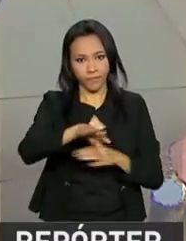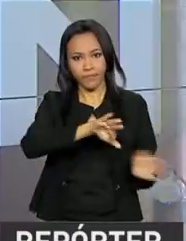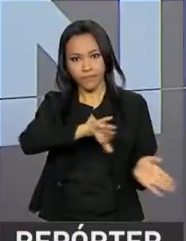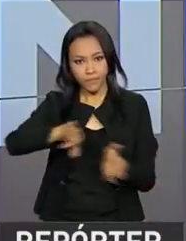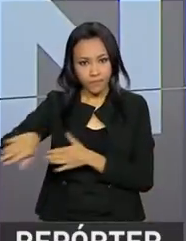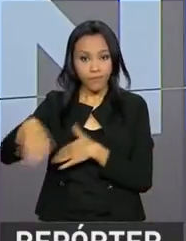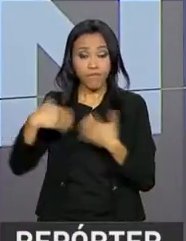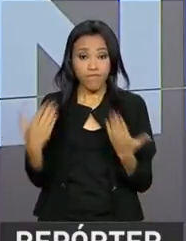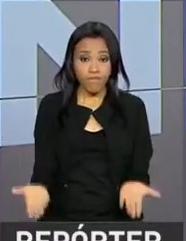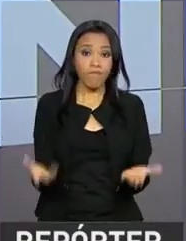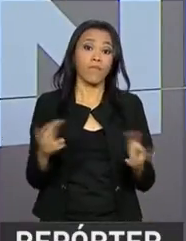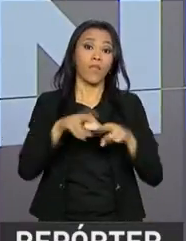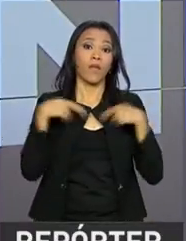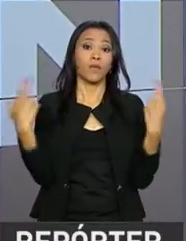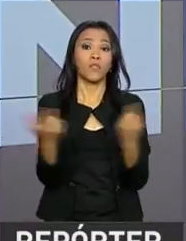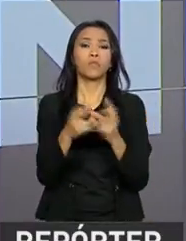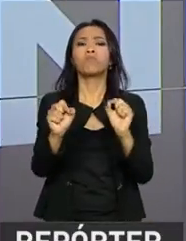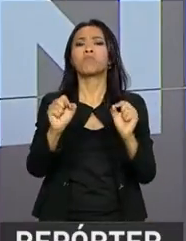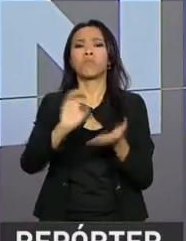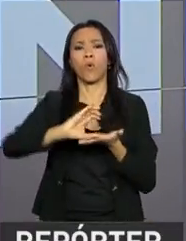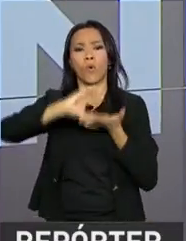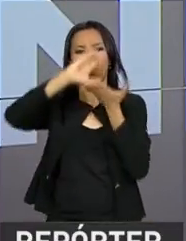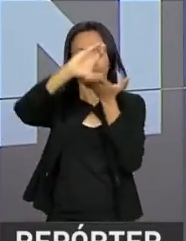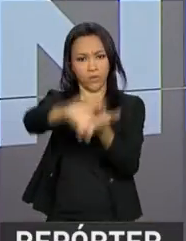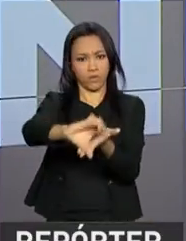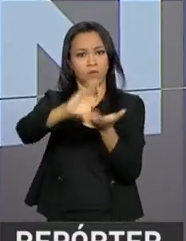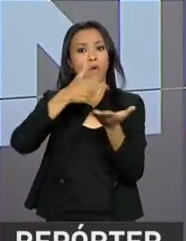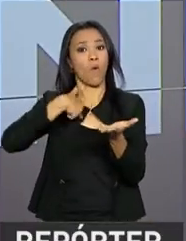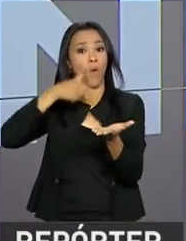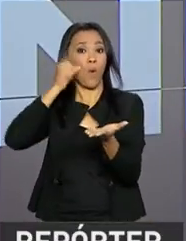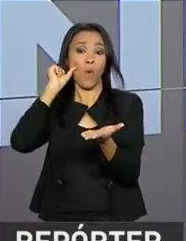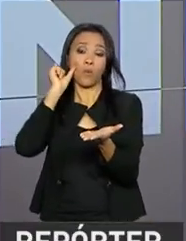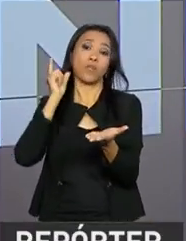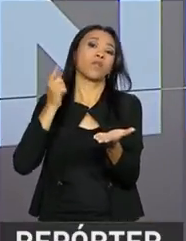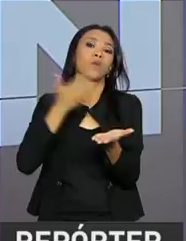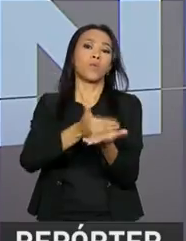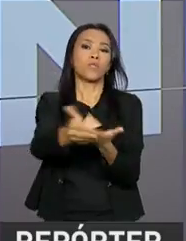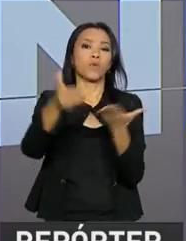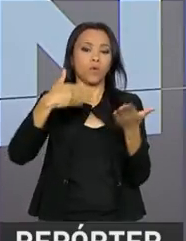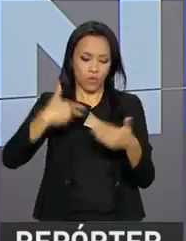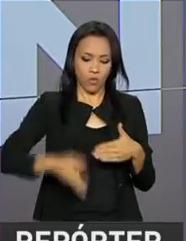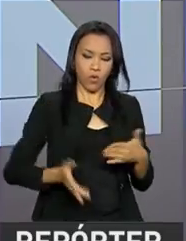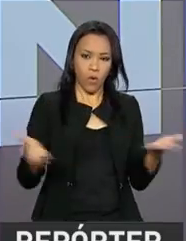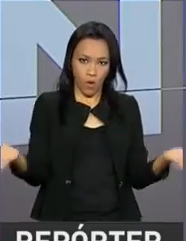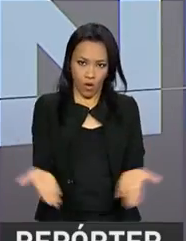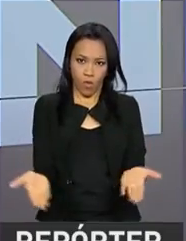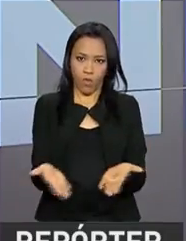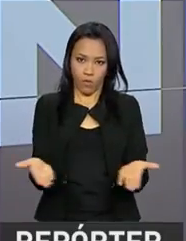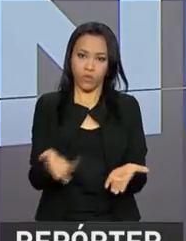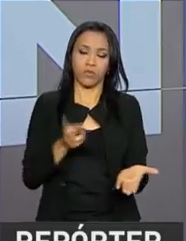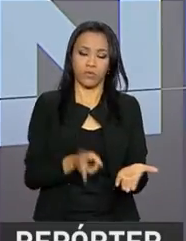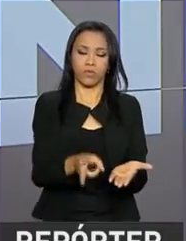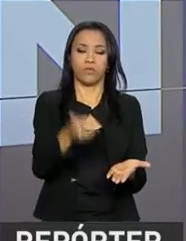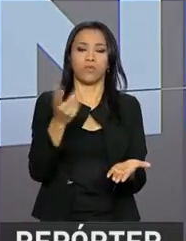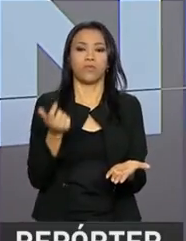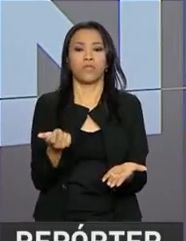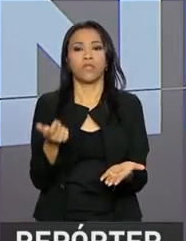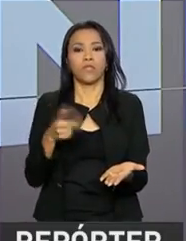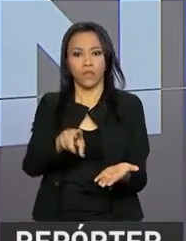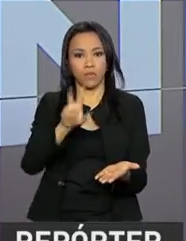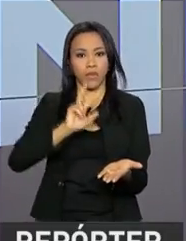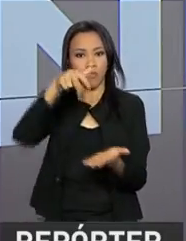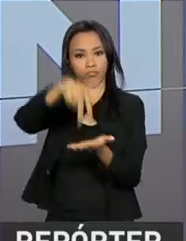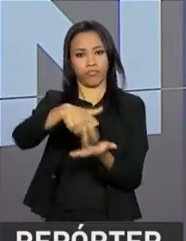e olhar a reunião do conselhão que começou ontem segue nesta quarta-feira e o João O João Pedro Neto Nossa